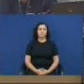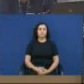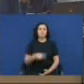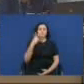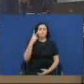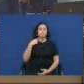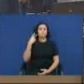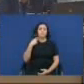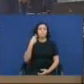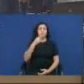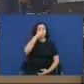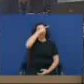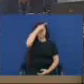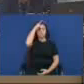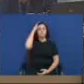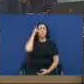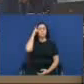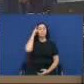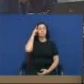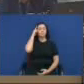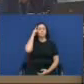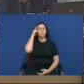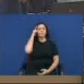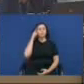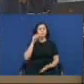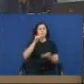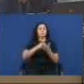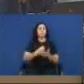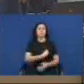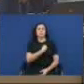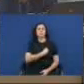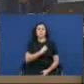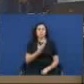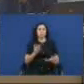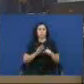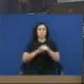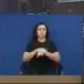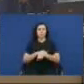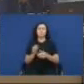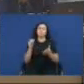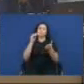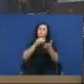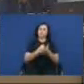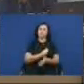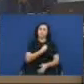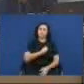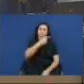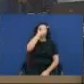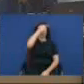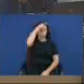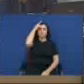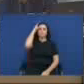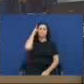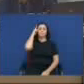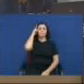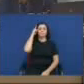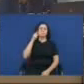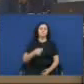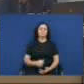Pela ordem, vereador Luizinho. Quero registrar minha presença no expediente. Obrigado. Registrada a presença do vereador Luizinho neste